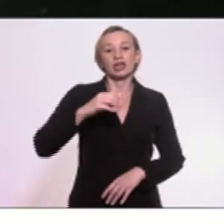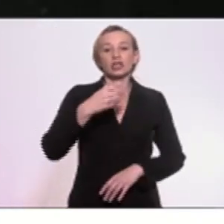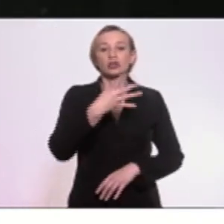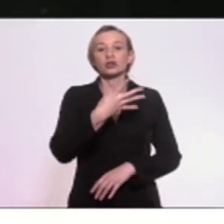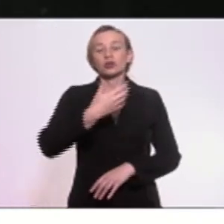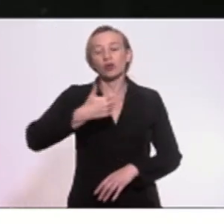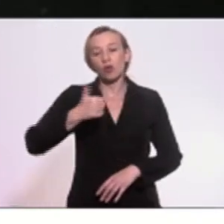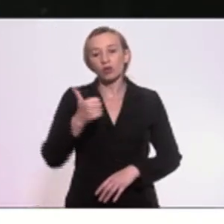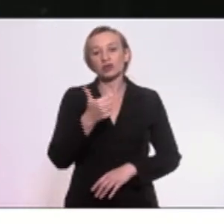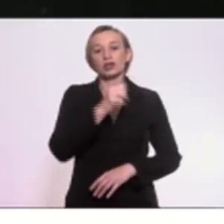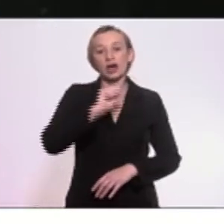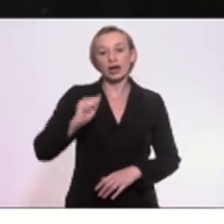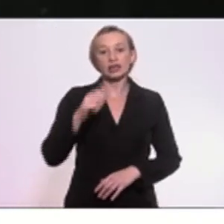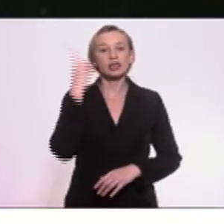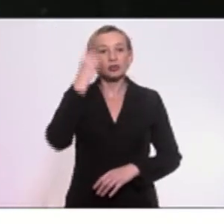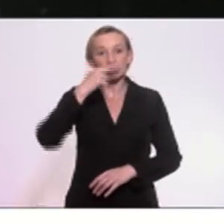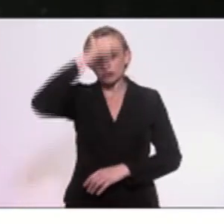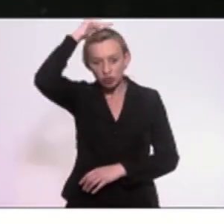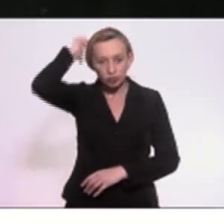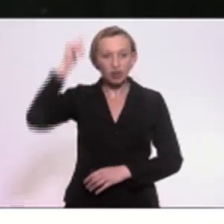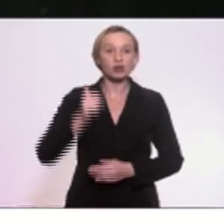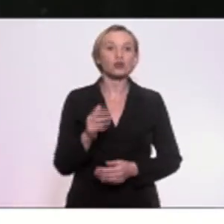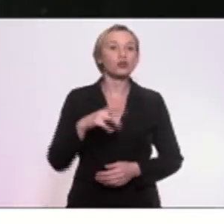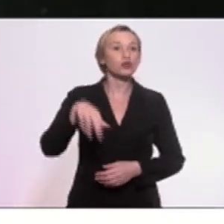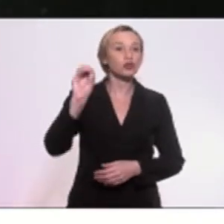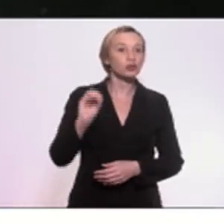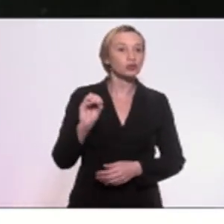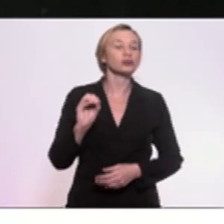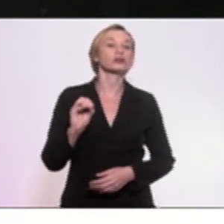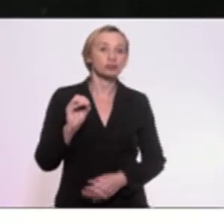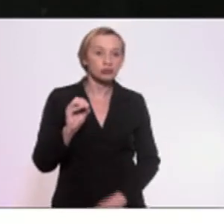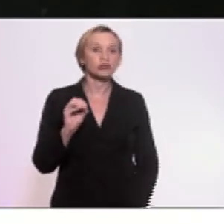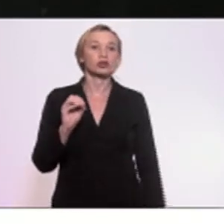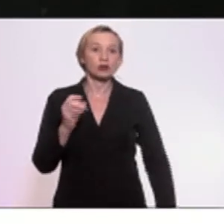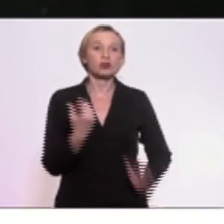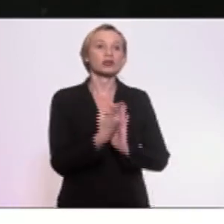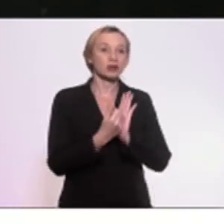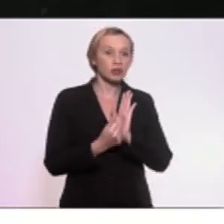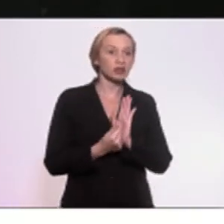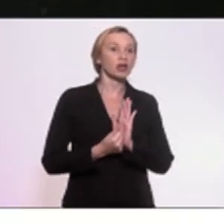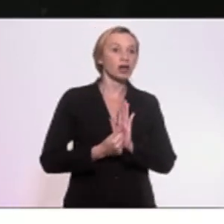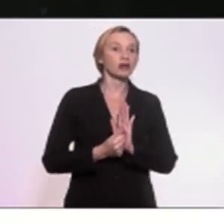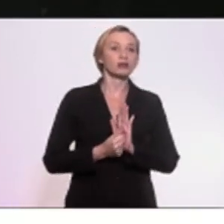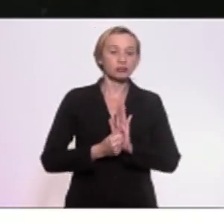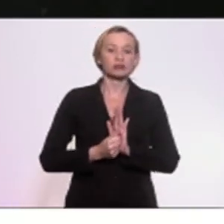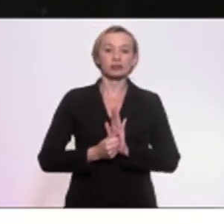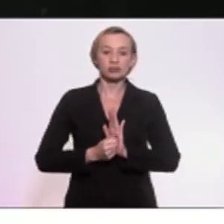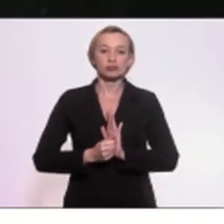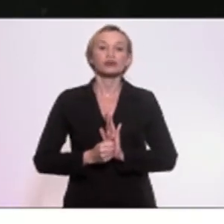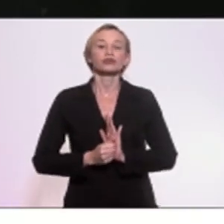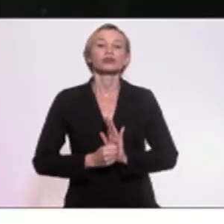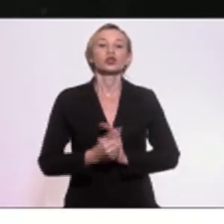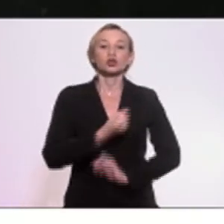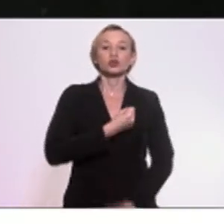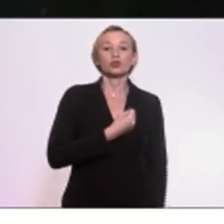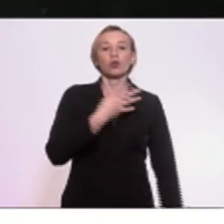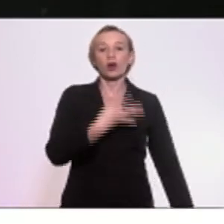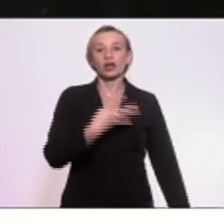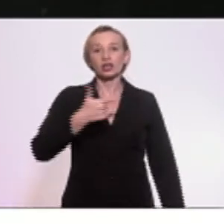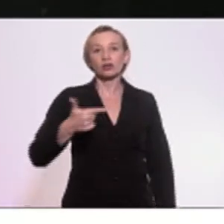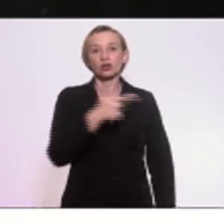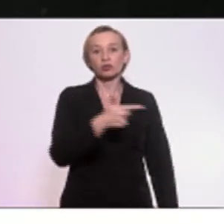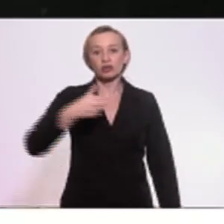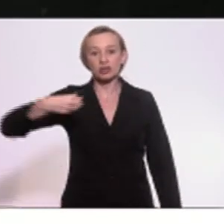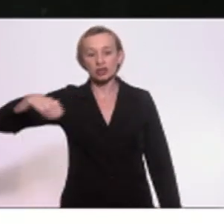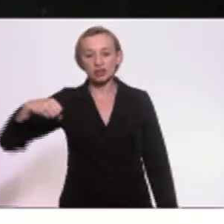1011-A/2019, de autoria do deputado Luiz Paulo, que institui o fundo orçamentário temporário nos termos e nos limites do convênio com FAS número